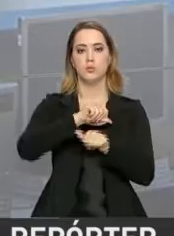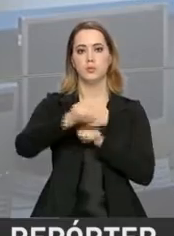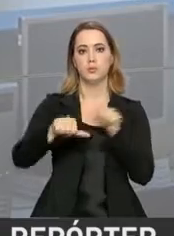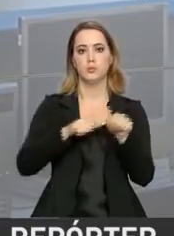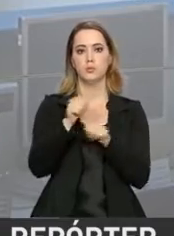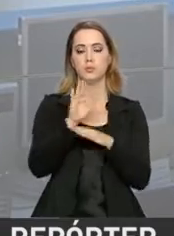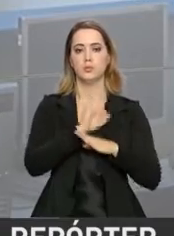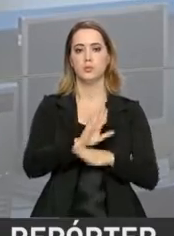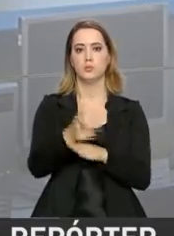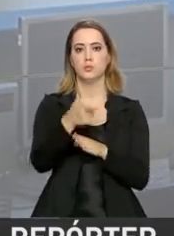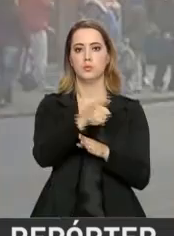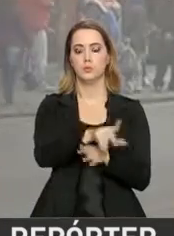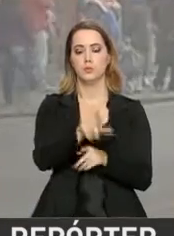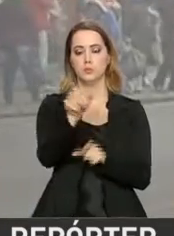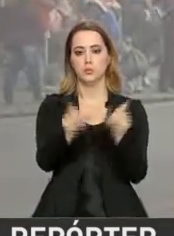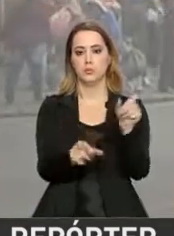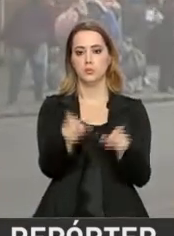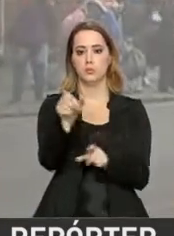antigos companheiros.